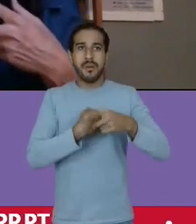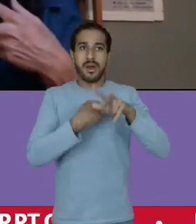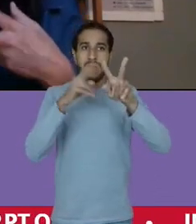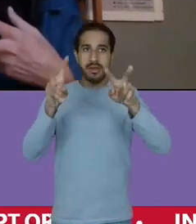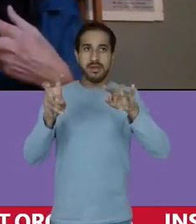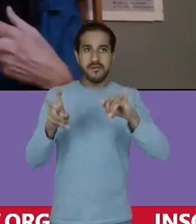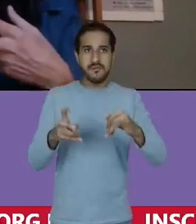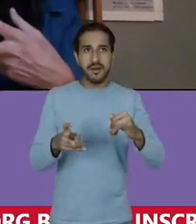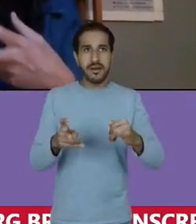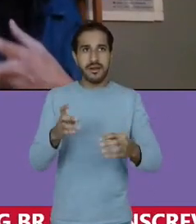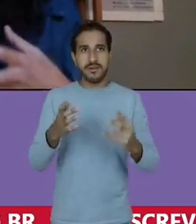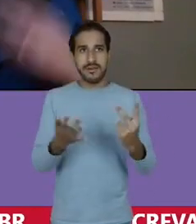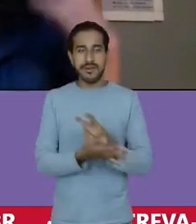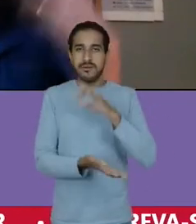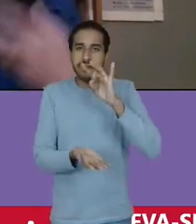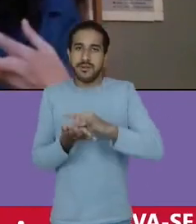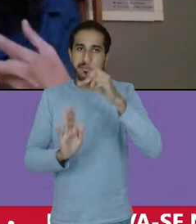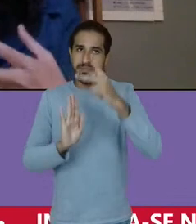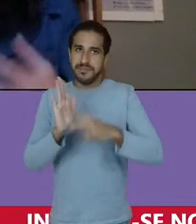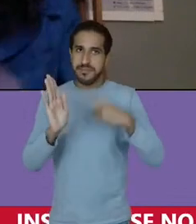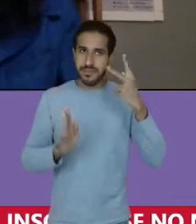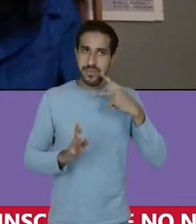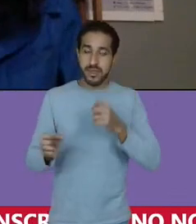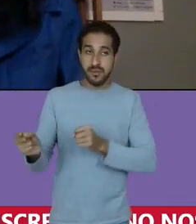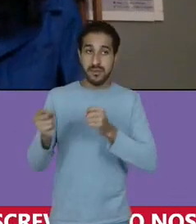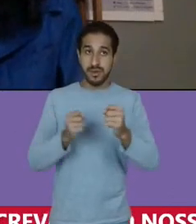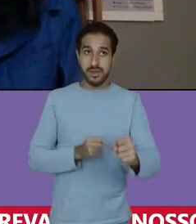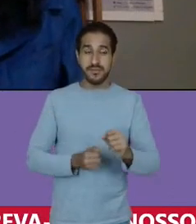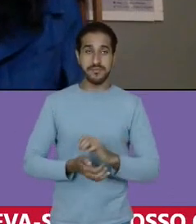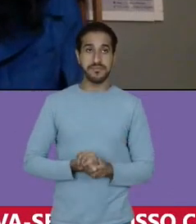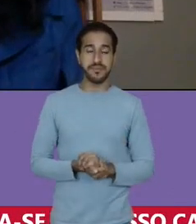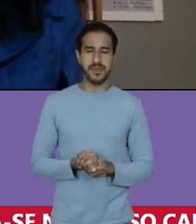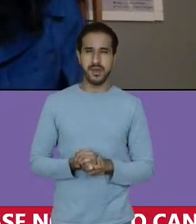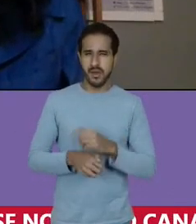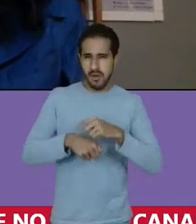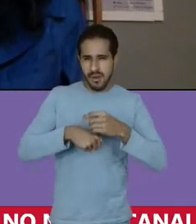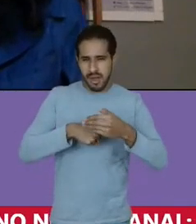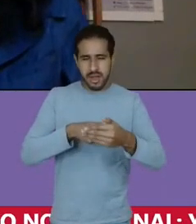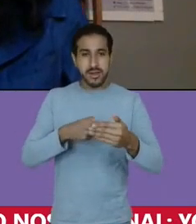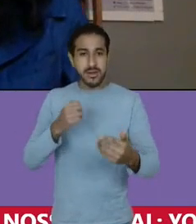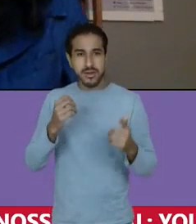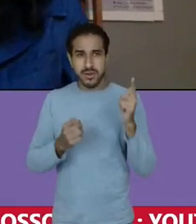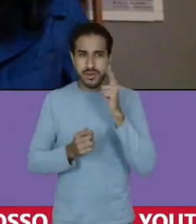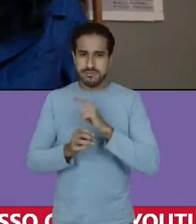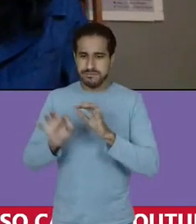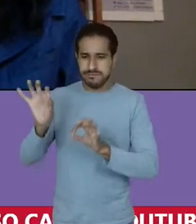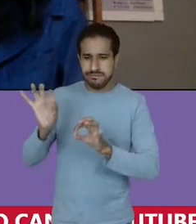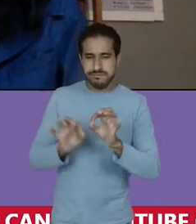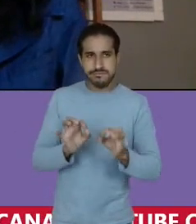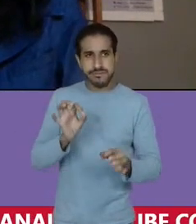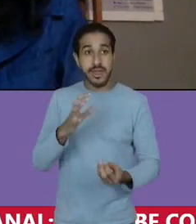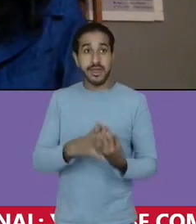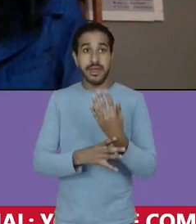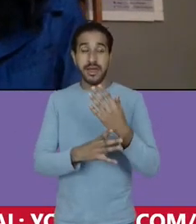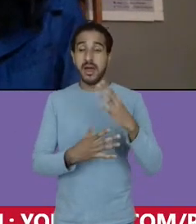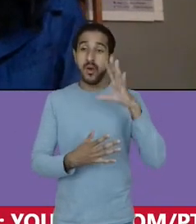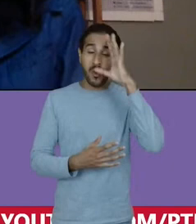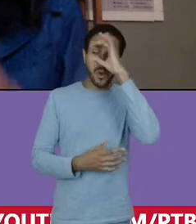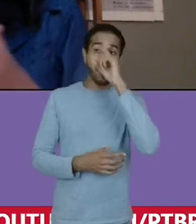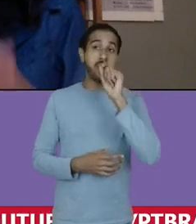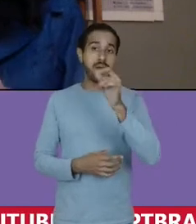desaguar num projeto político, num projeto de poder. Quando isso começa a ser formulado, a leitura